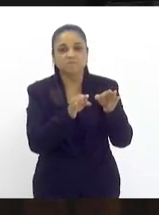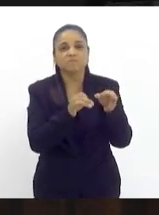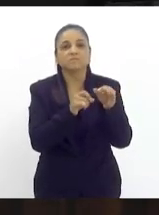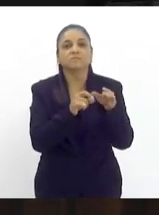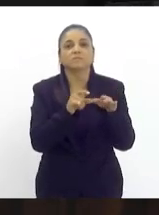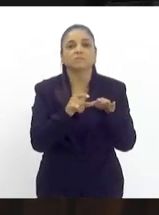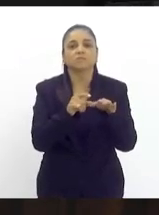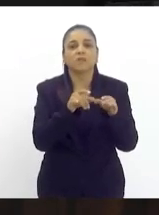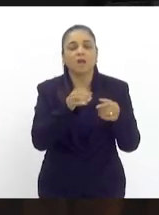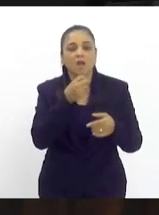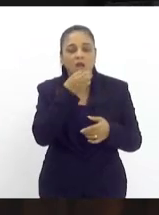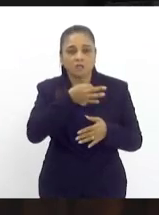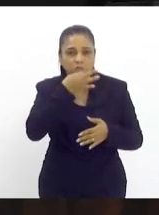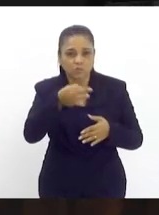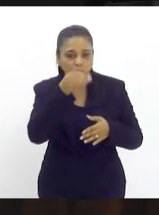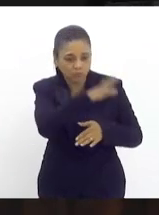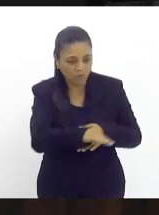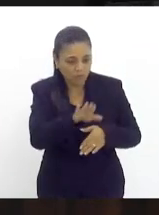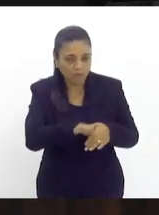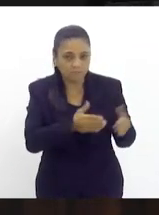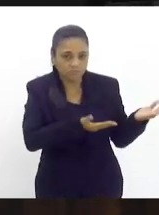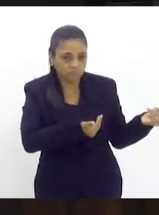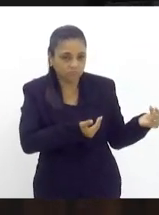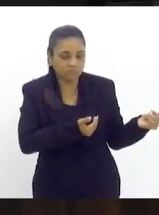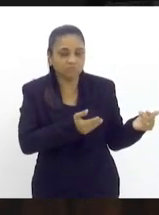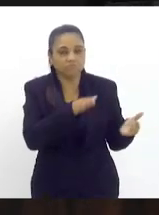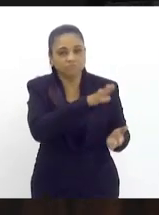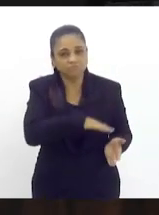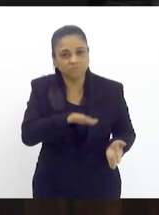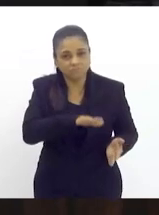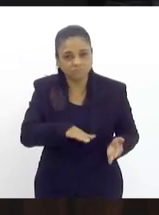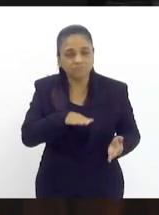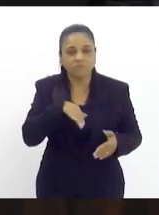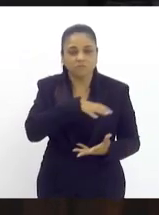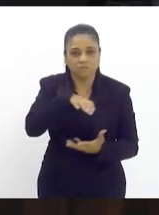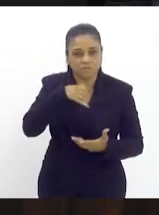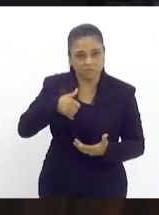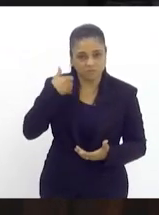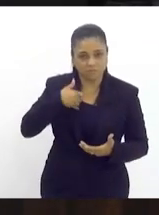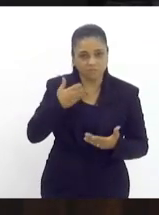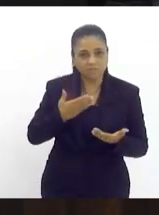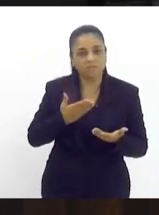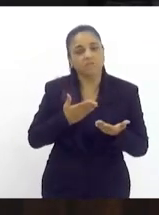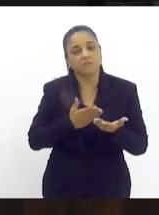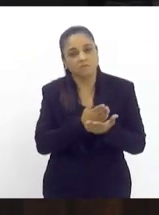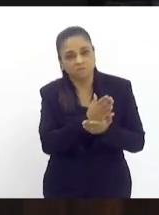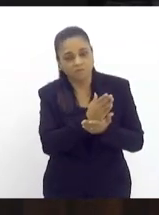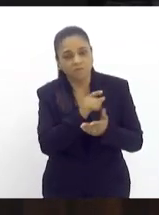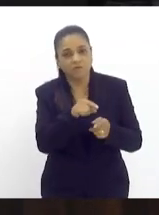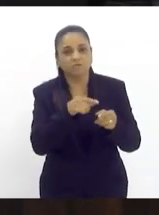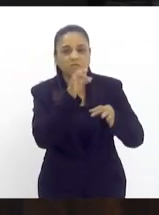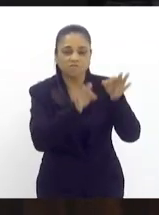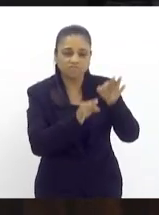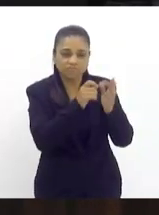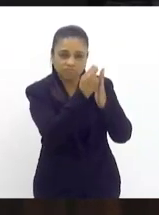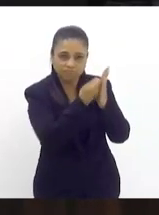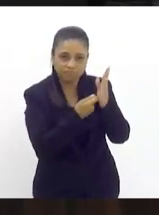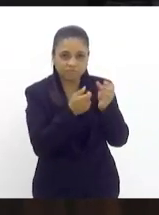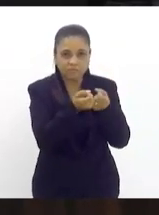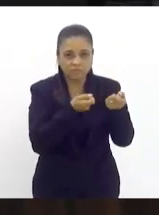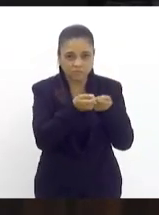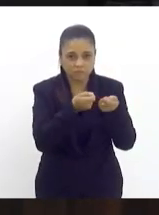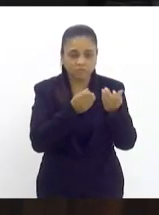de assuntos da criança do Adolescente do Idoso favorável e de orçamento Finanças e fiscalização financeira e controle